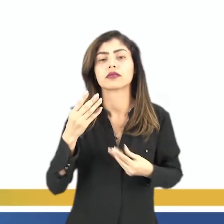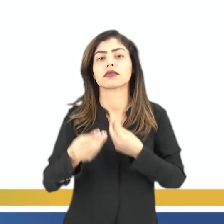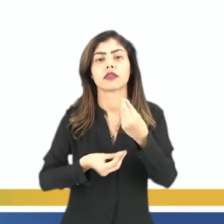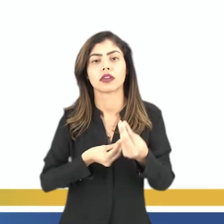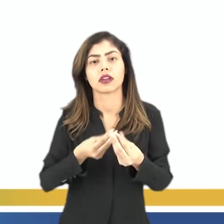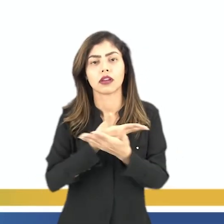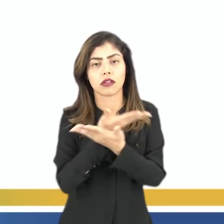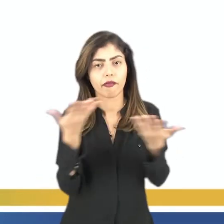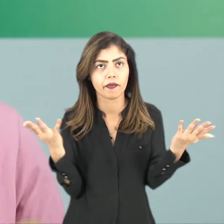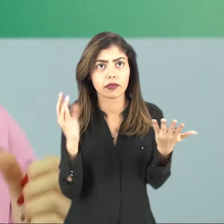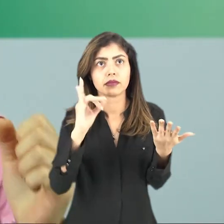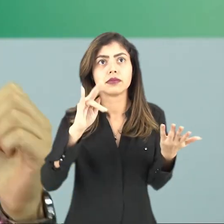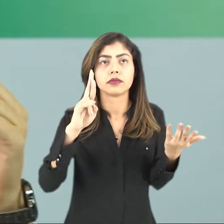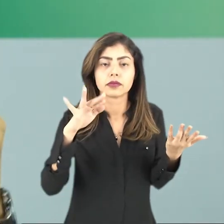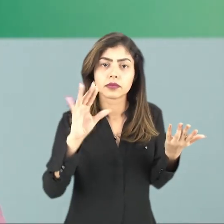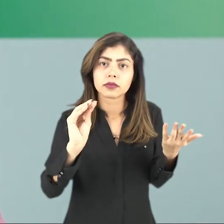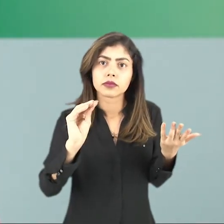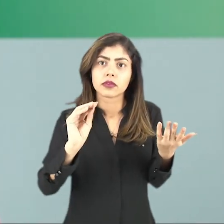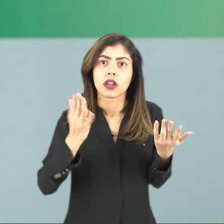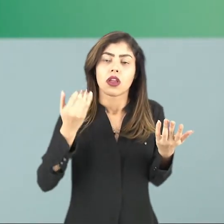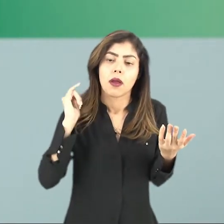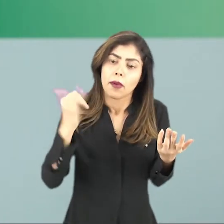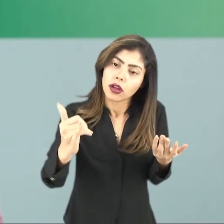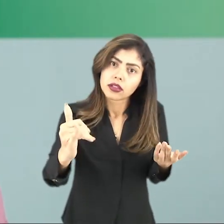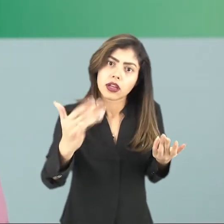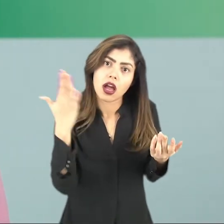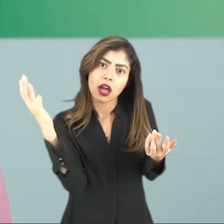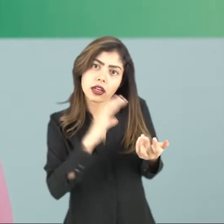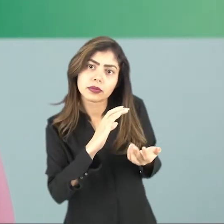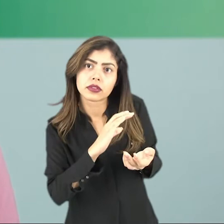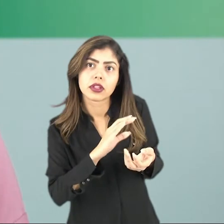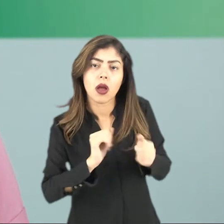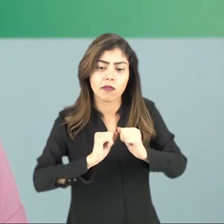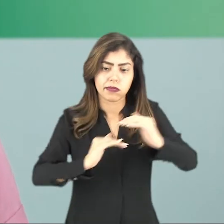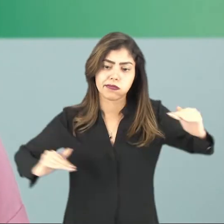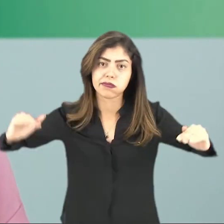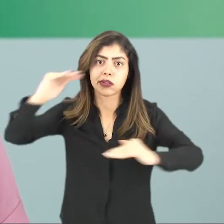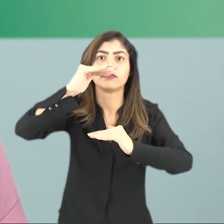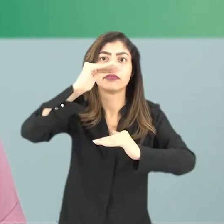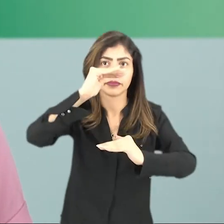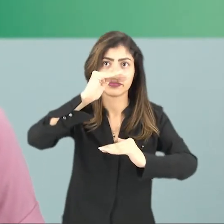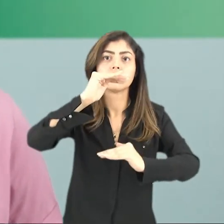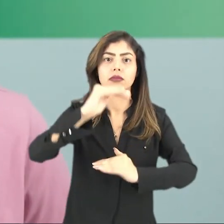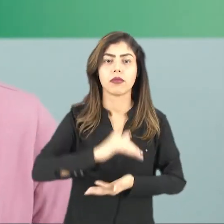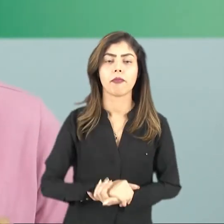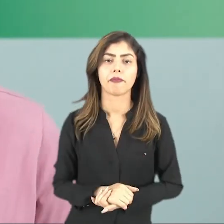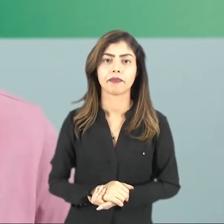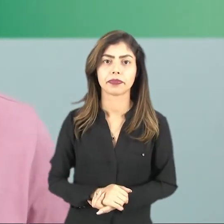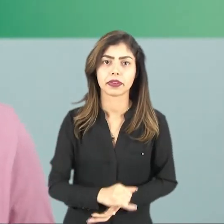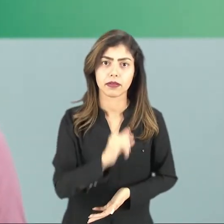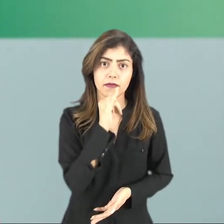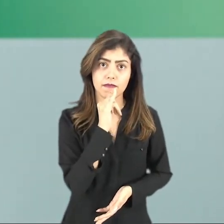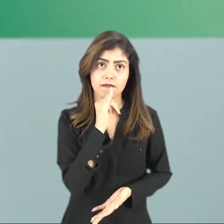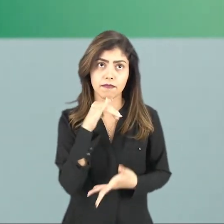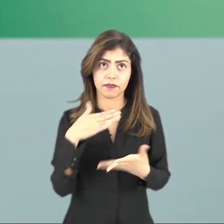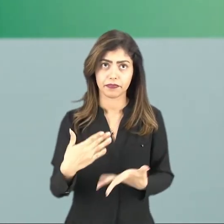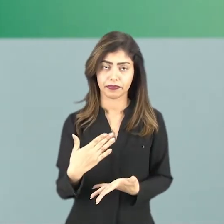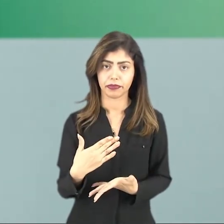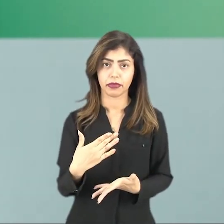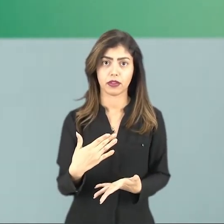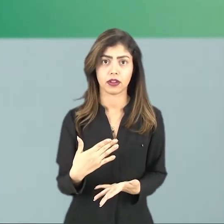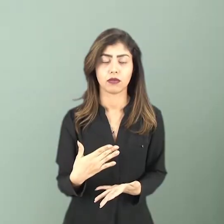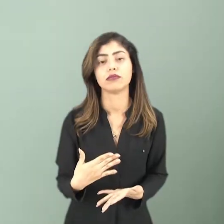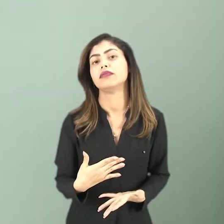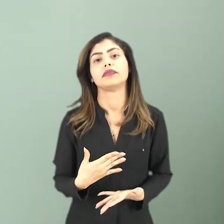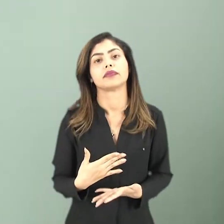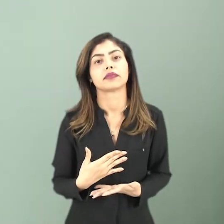é justamente isso, o curto-circuito é uma descarga elétrica, uma corrente elétrica que ela foi muito elevada. Um exemplo para que você entenda, por exemplo,